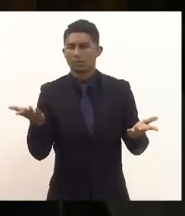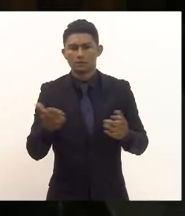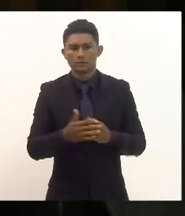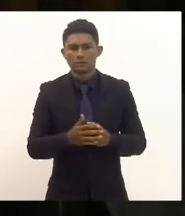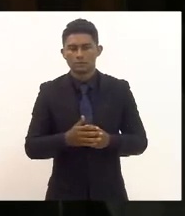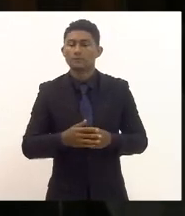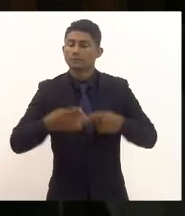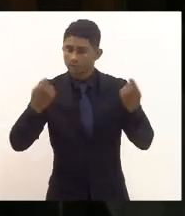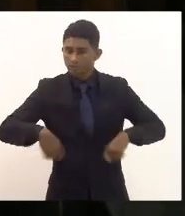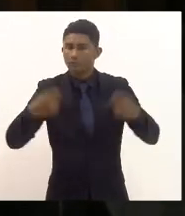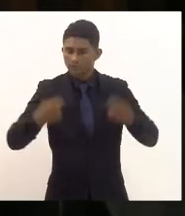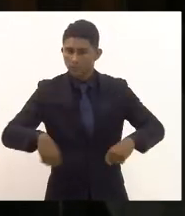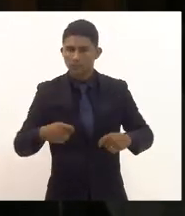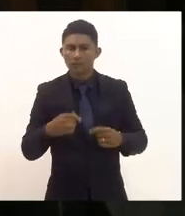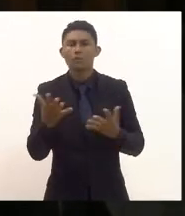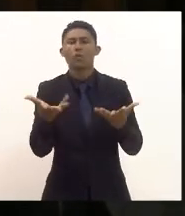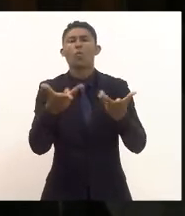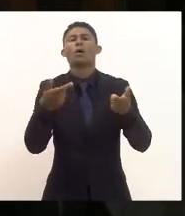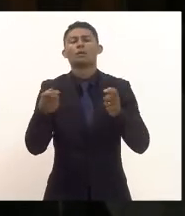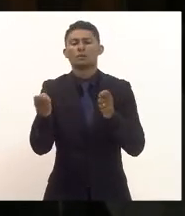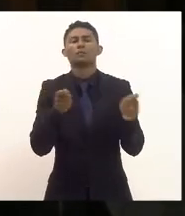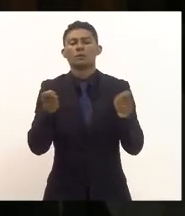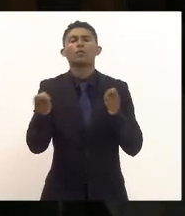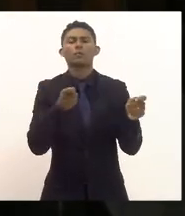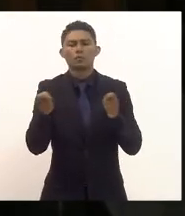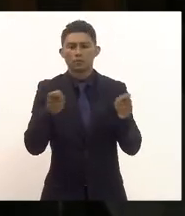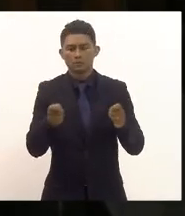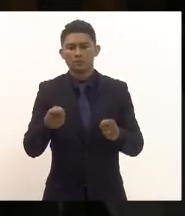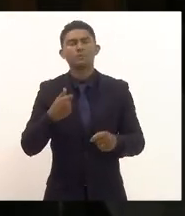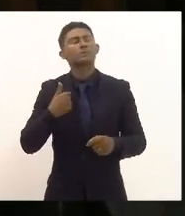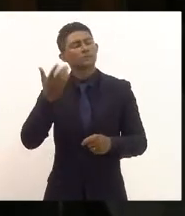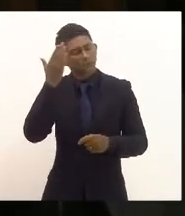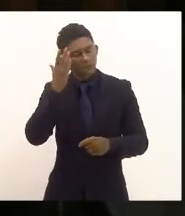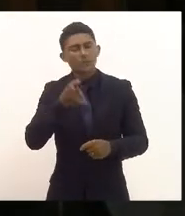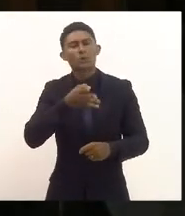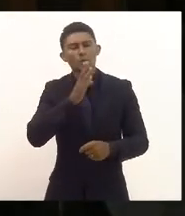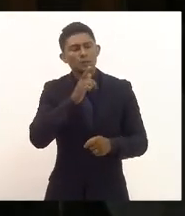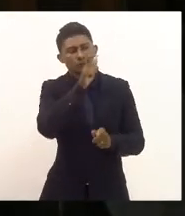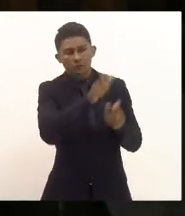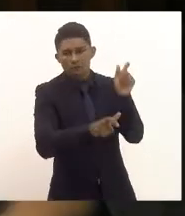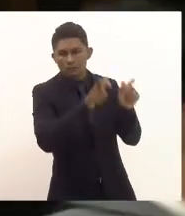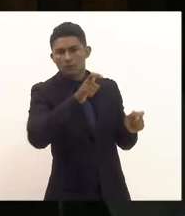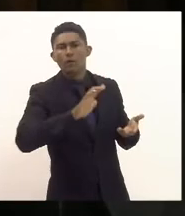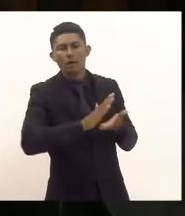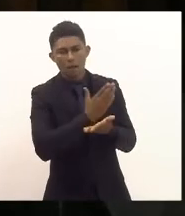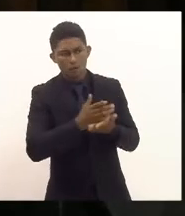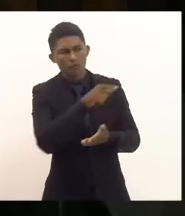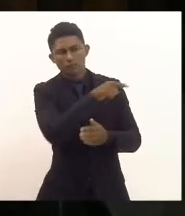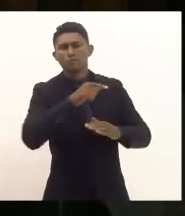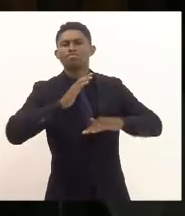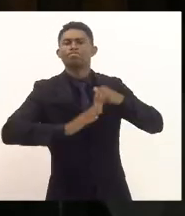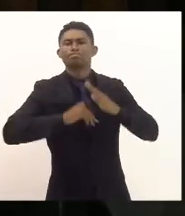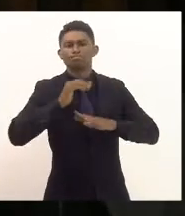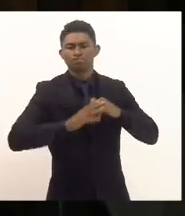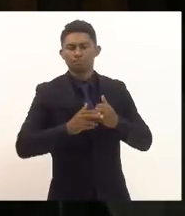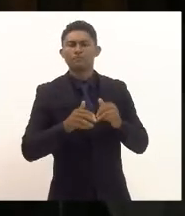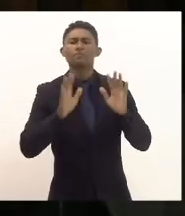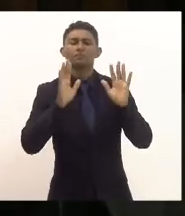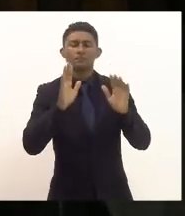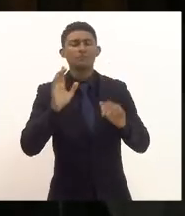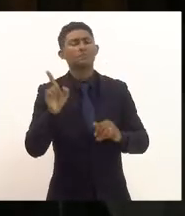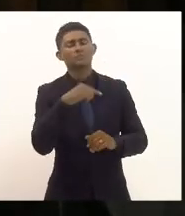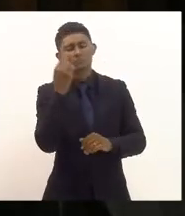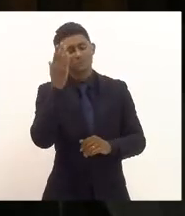ter sem um controle de qualidade e obviamente eu conheço alguns defensores públicos que são extremamente competente mas a gente